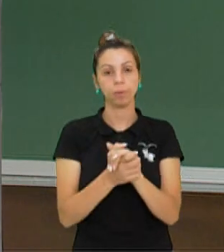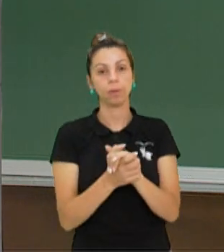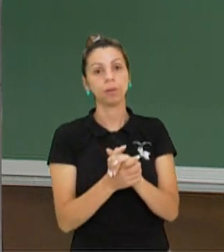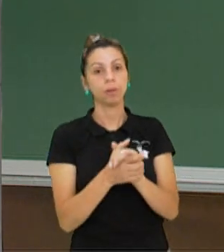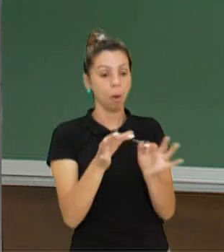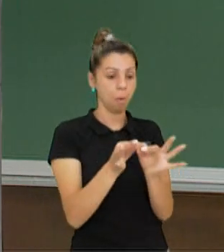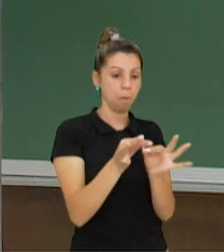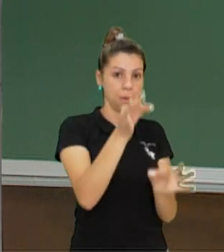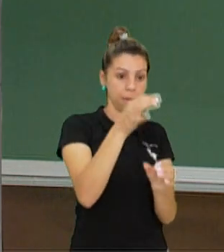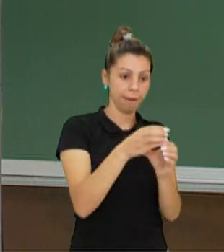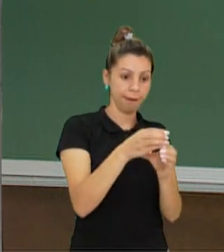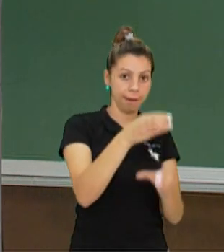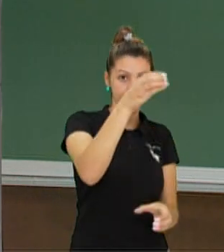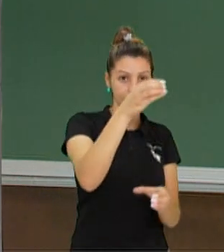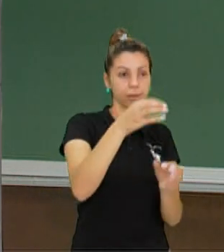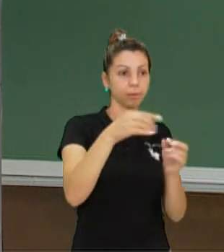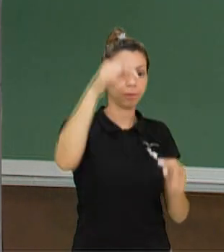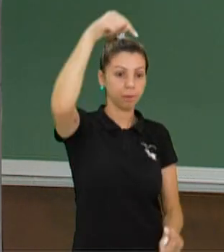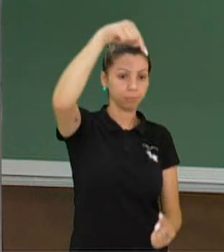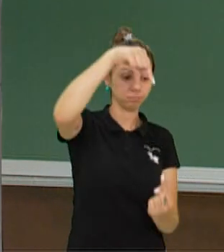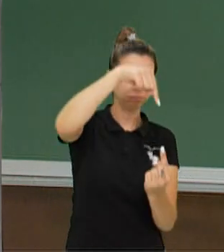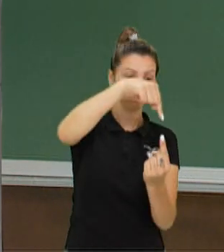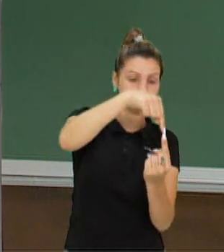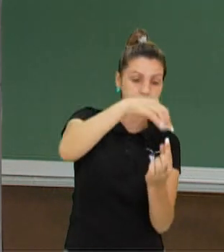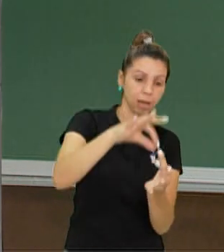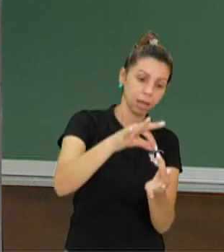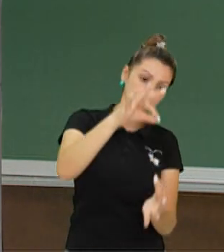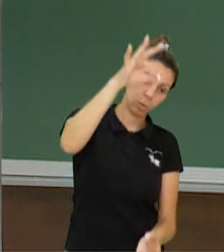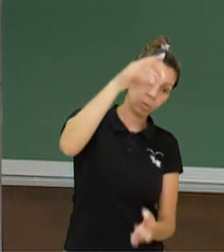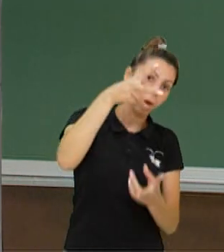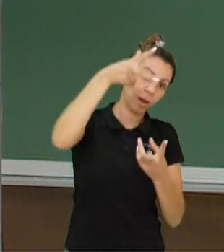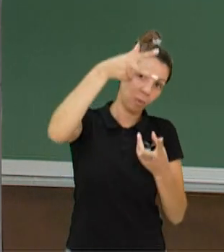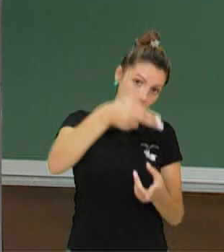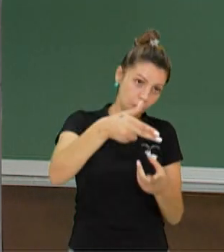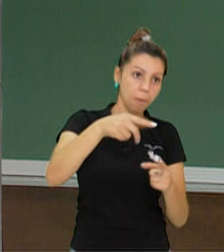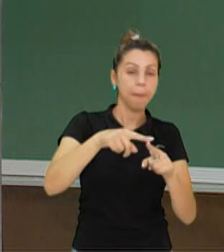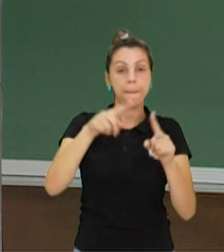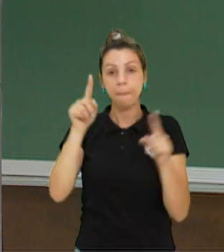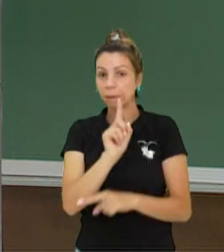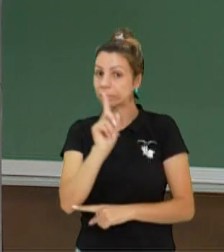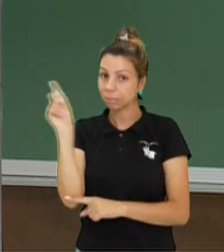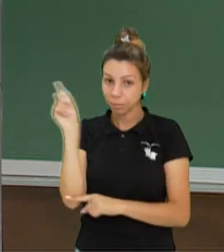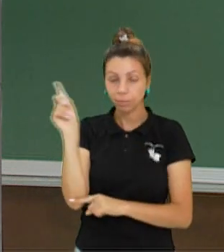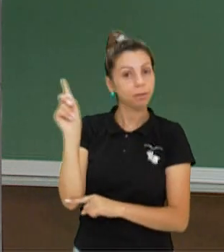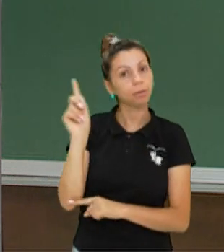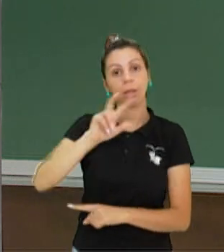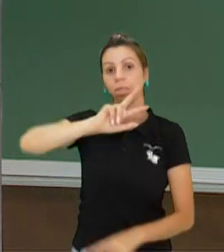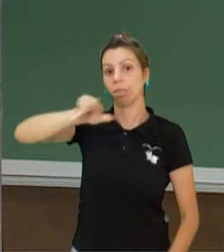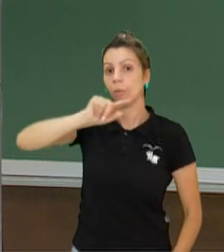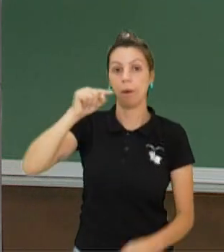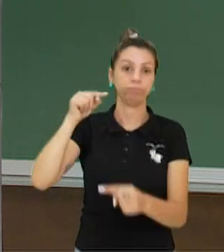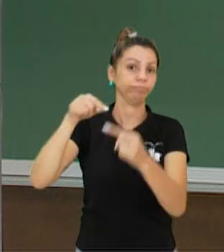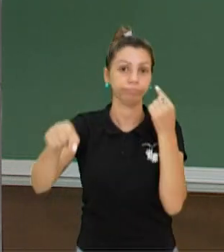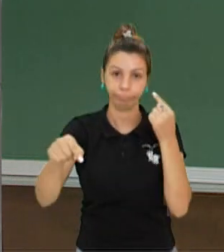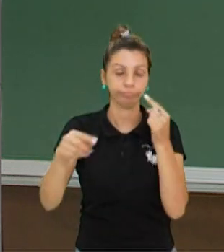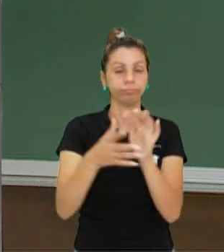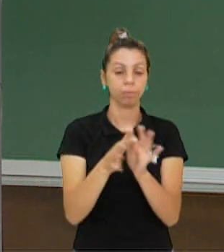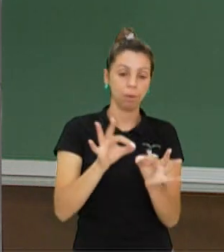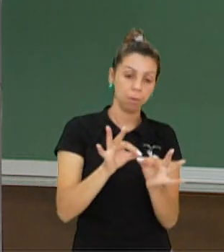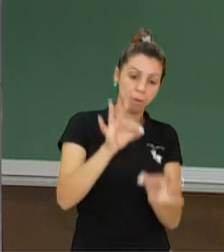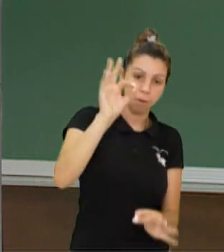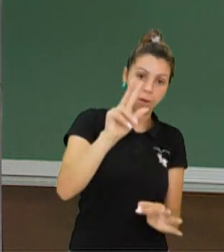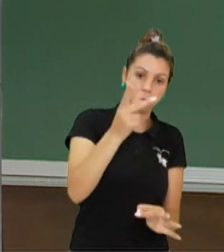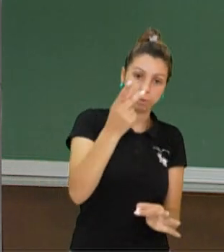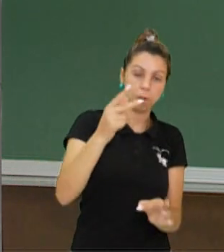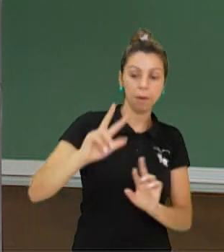cilindro reto, a altura do cilindro com o eixo coincide, é o mesmo valor. Mas aqui não, né? No caso do oblíquo, a altura